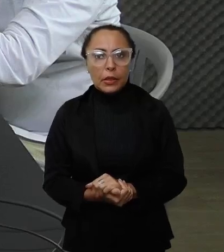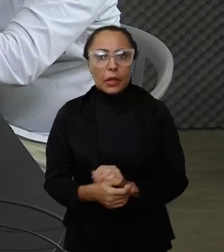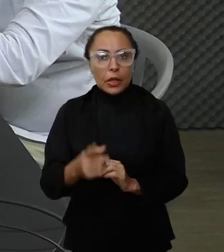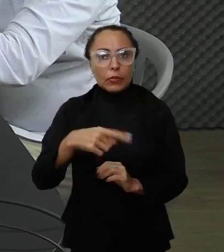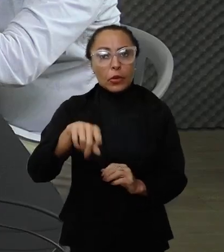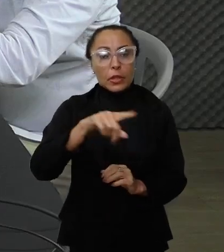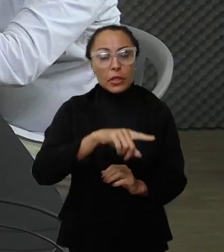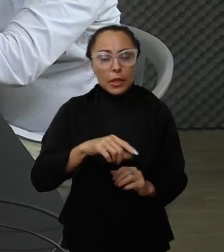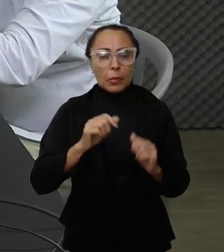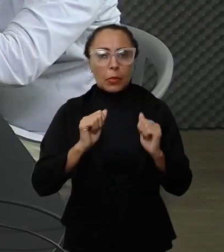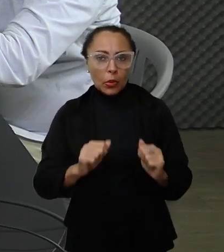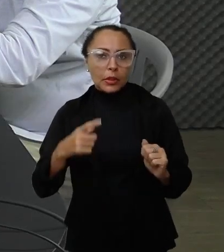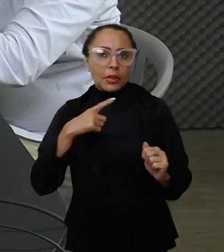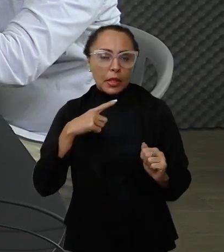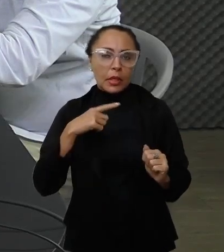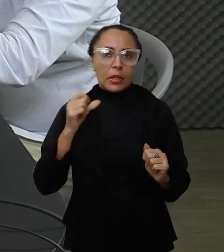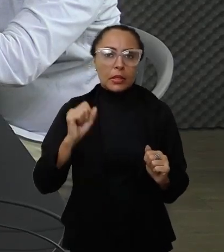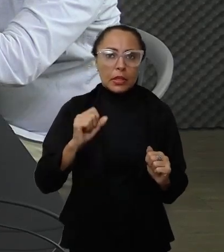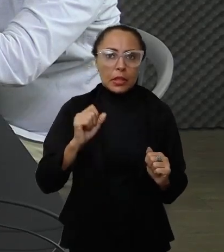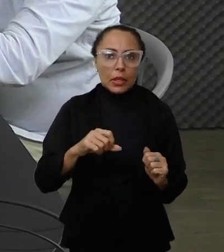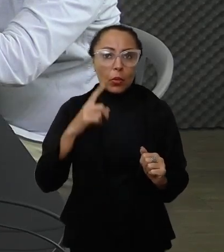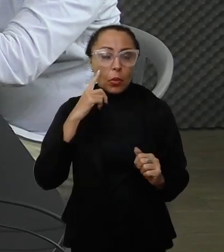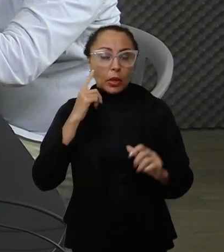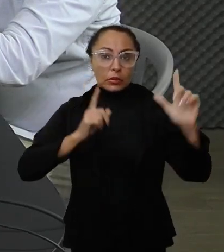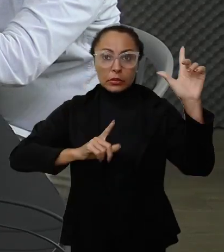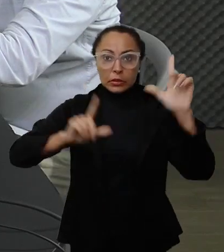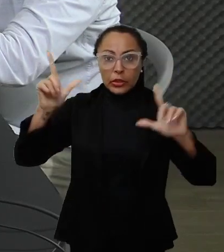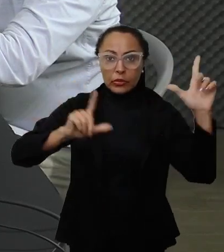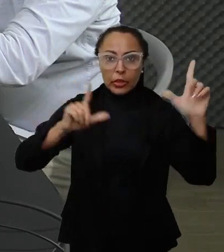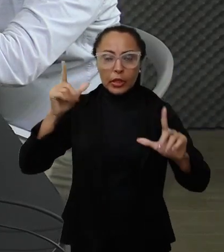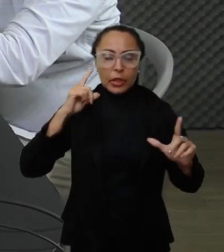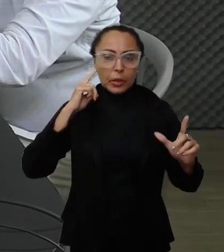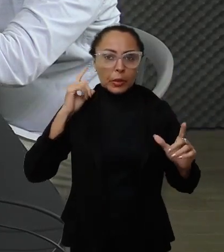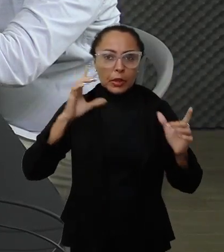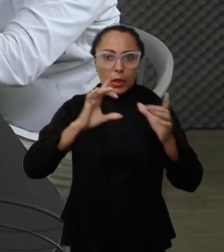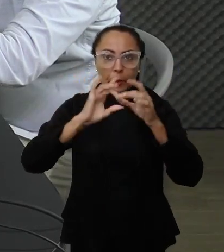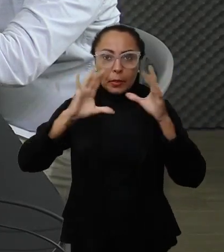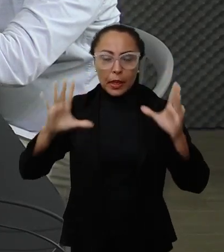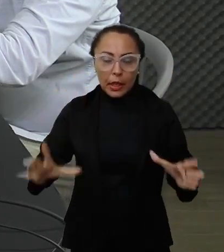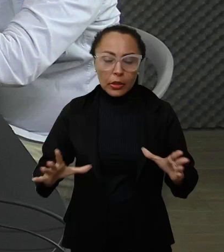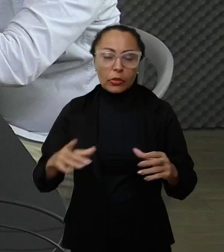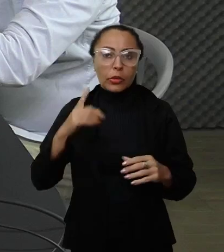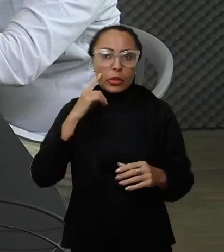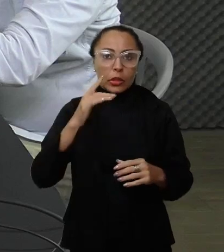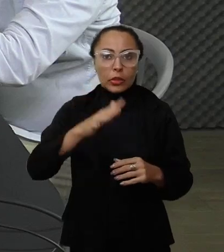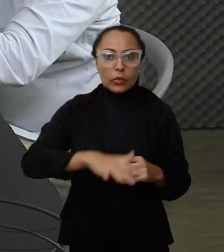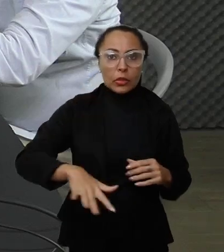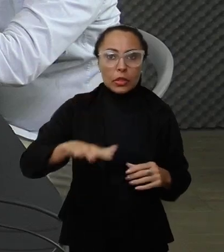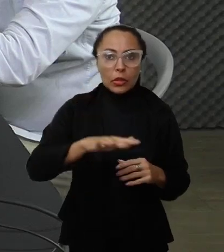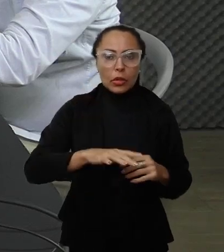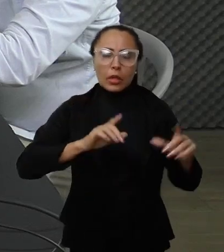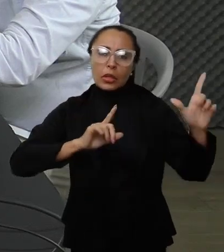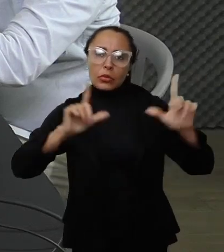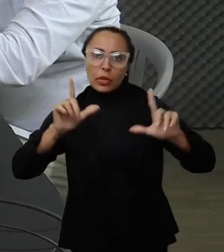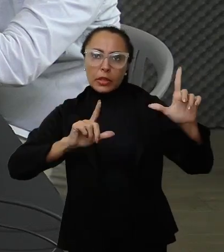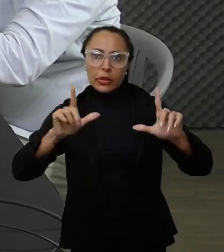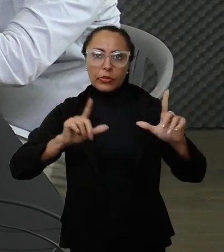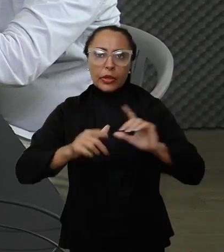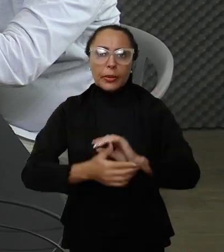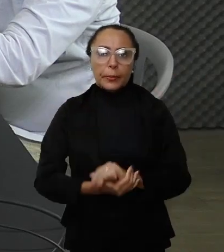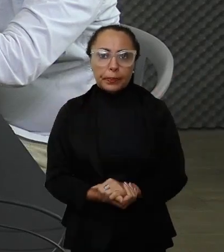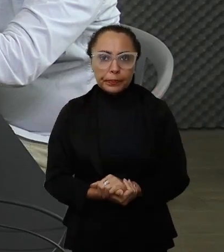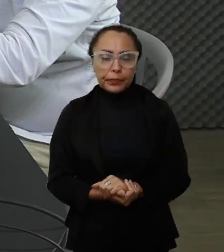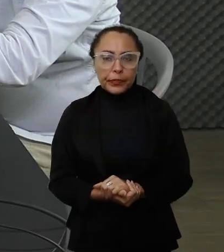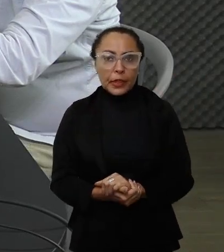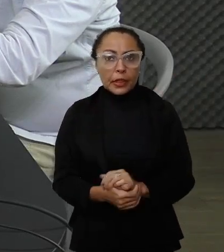ter uma emissora de TV, para poder ter um canal aberto que você coloca lá na sua televisão e você tem acesso àquela informação, ela